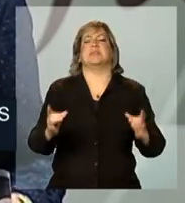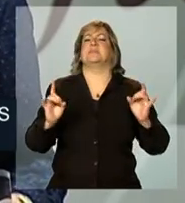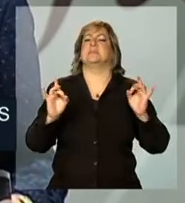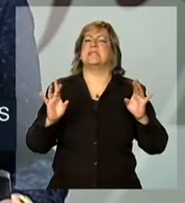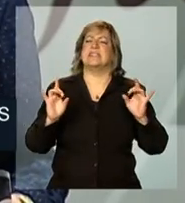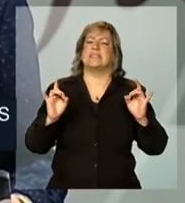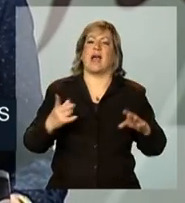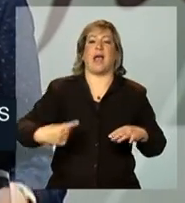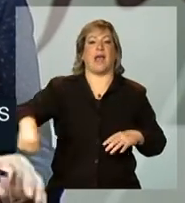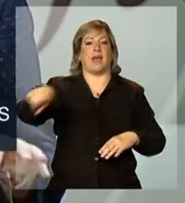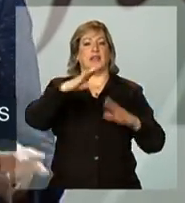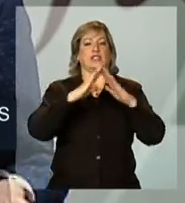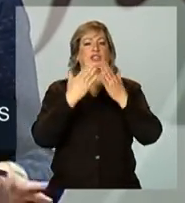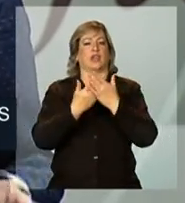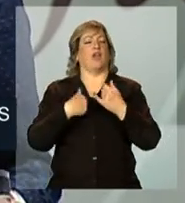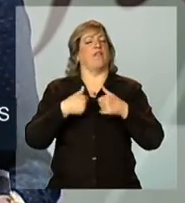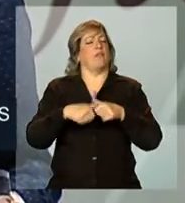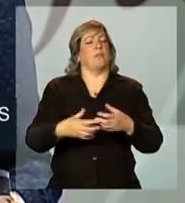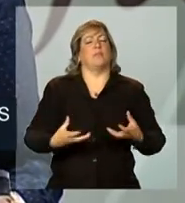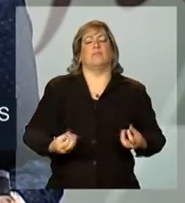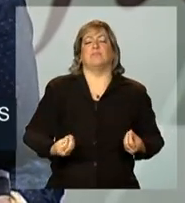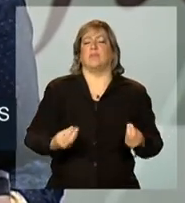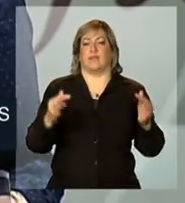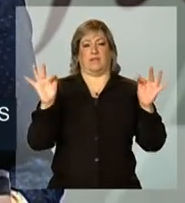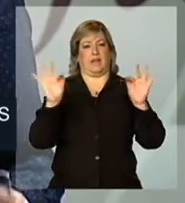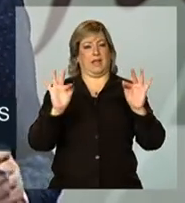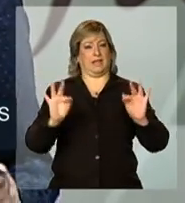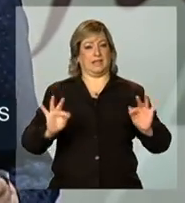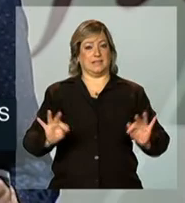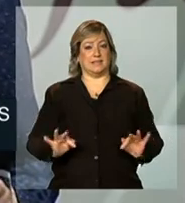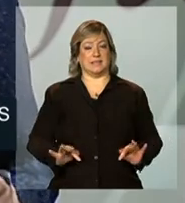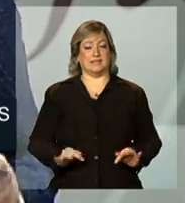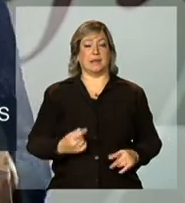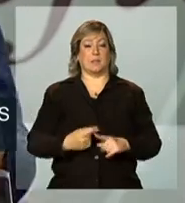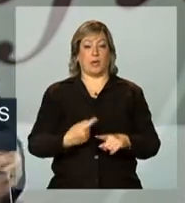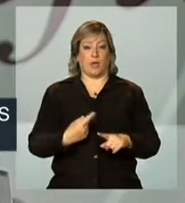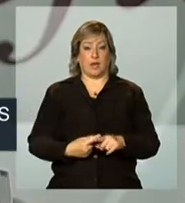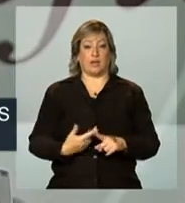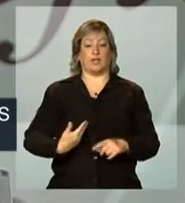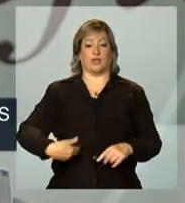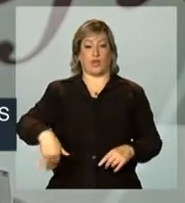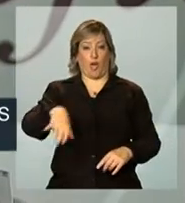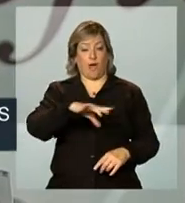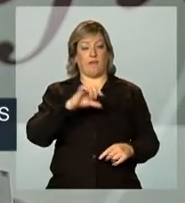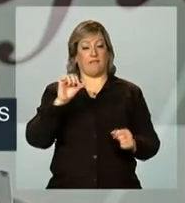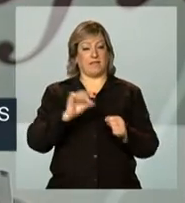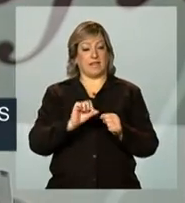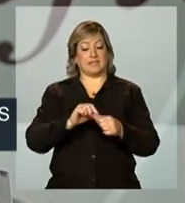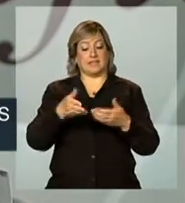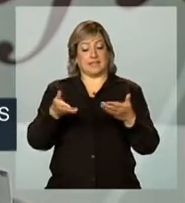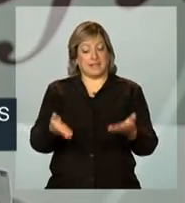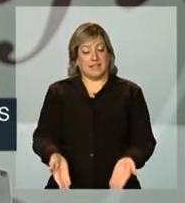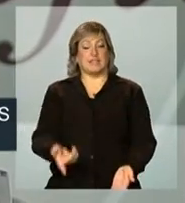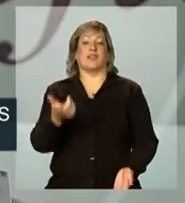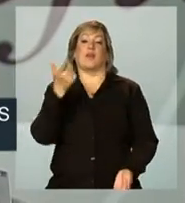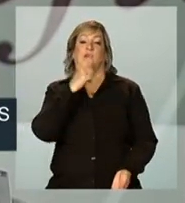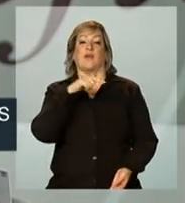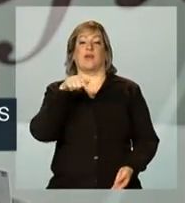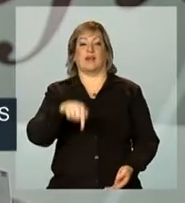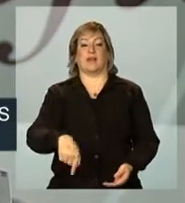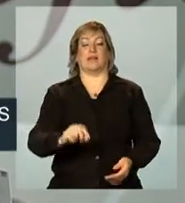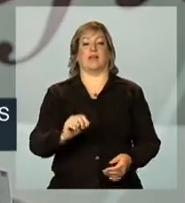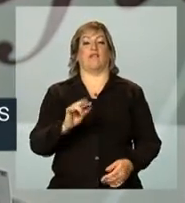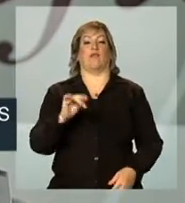especial a elas, dizer que eu fico muito feliz porque nós fizemos esse reconhecimento através